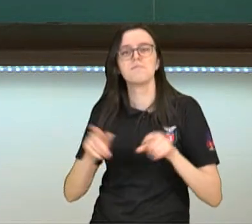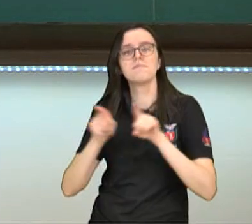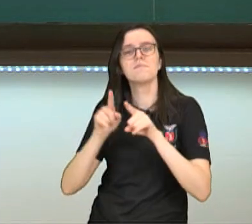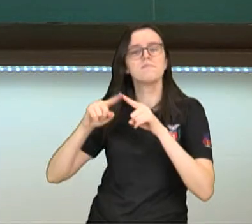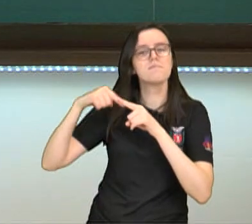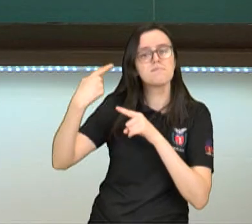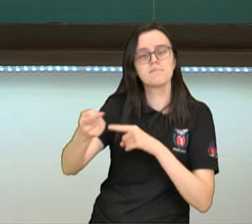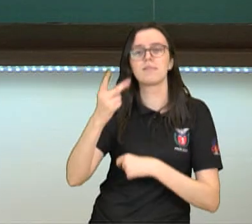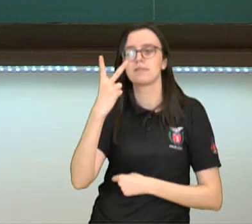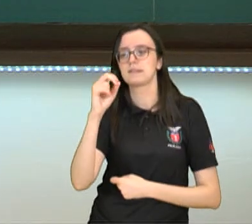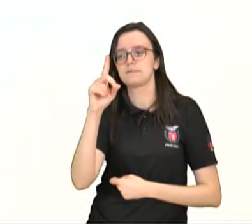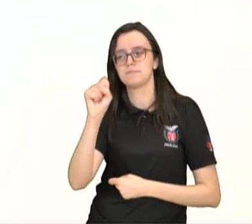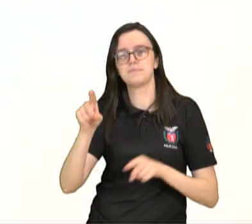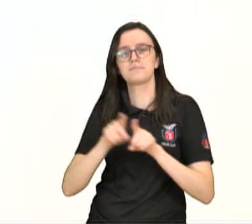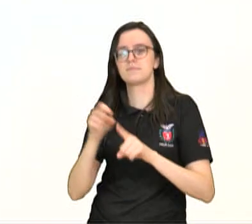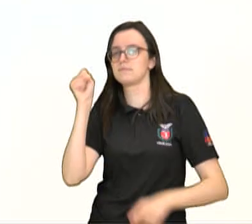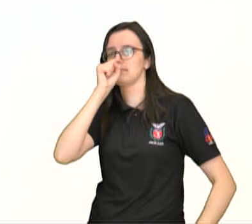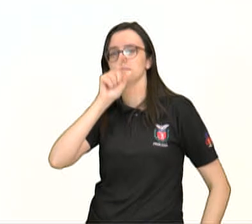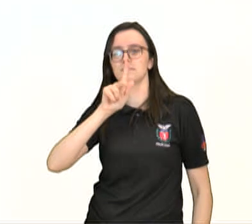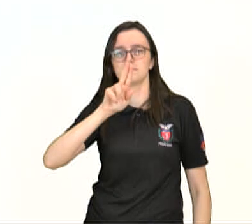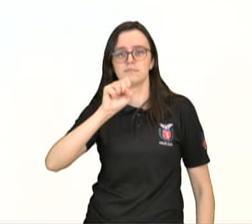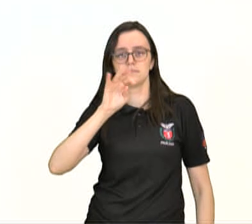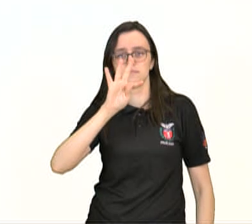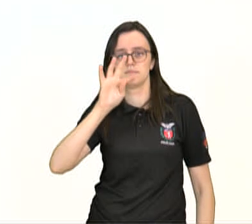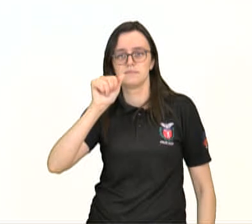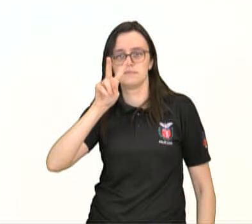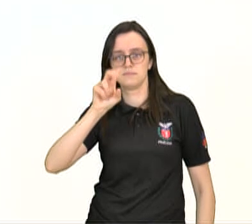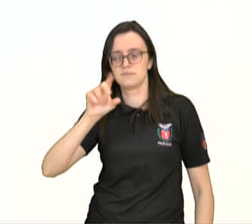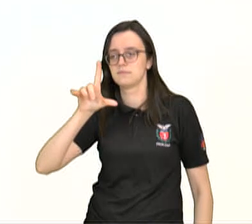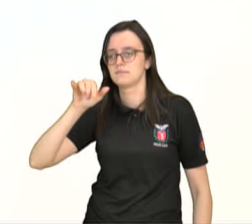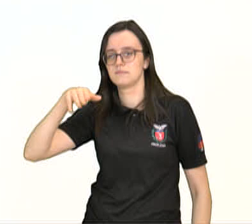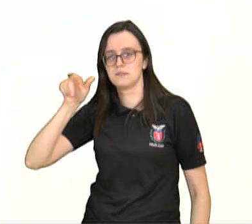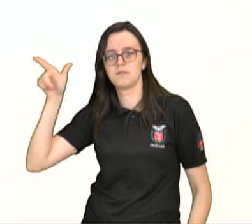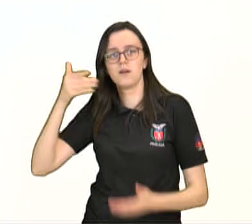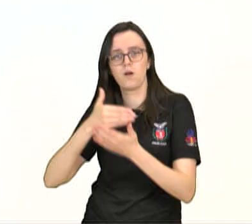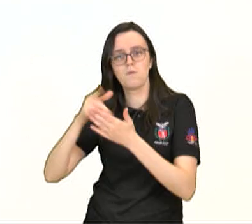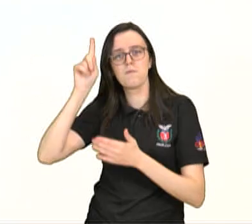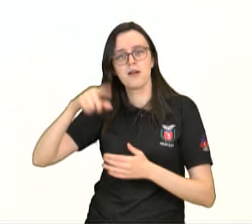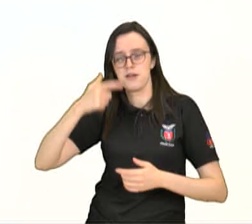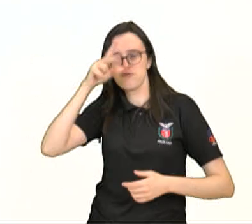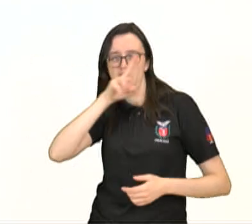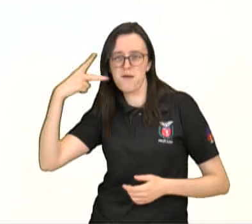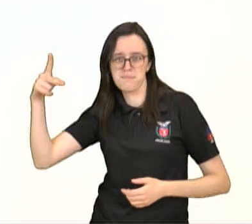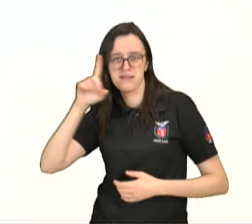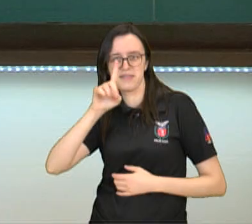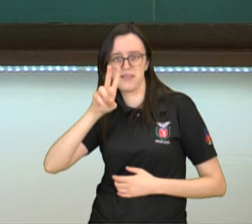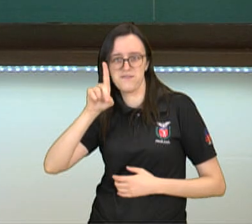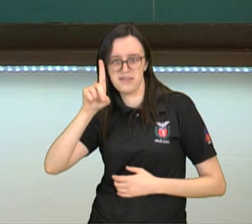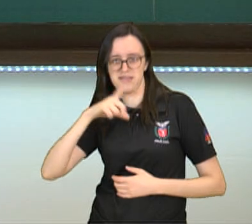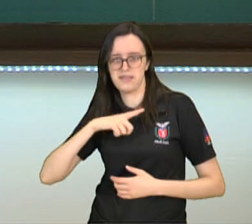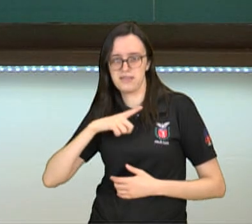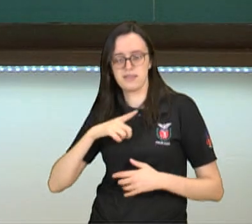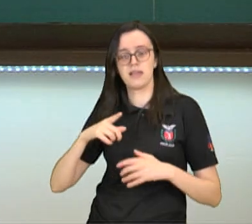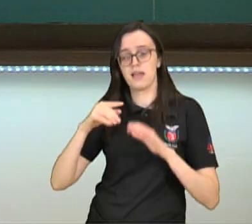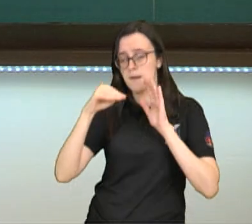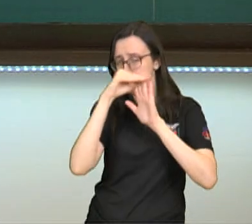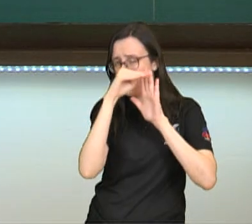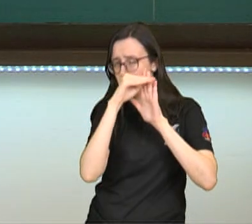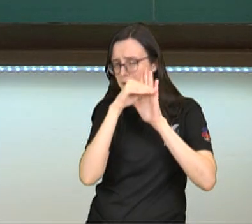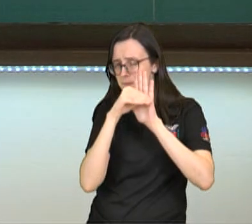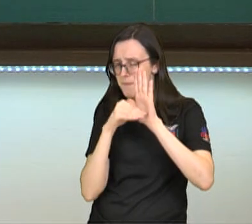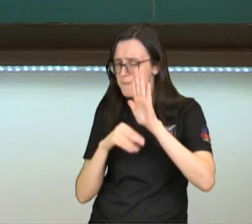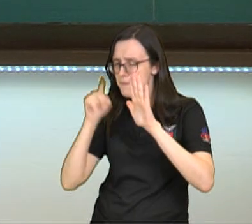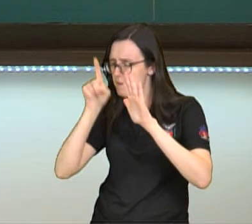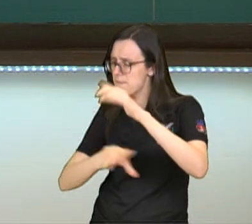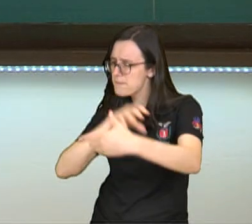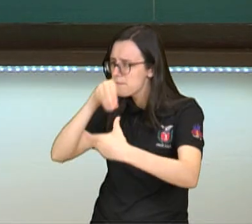em 2018, Gustavo Lima, no seu álbum O Embaixador, ele acabou criando um álbum inteiro